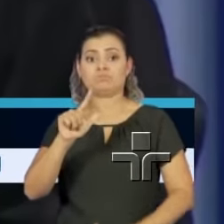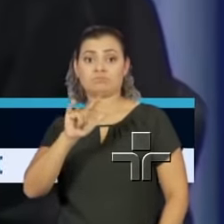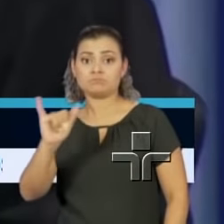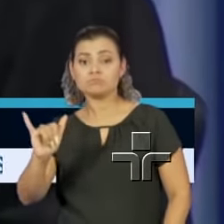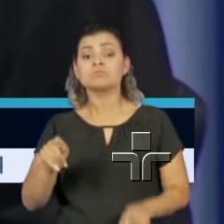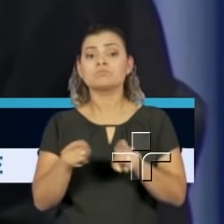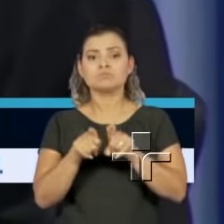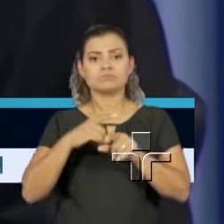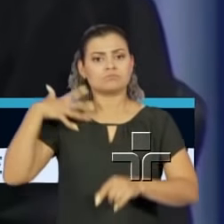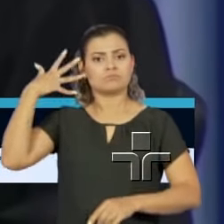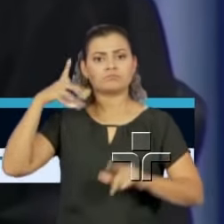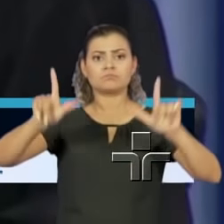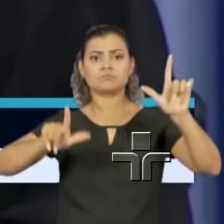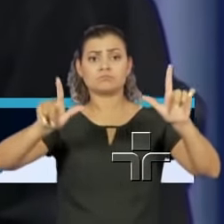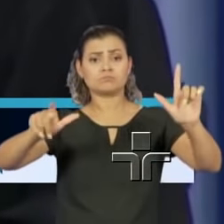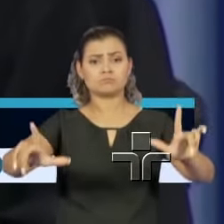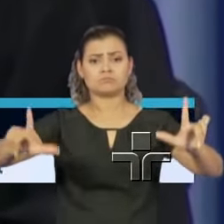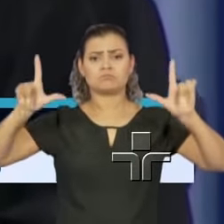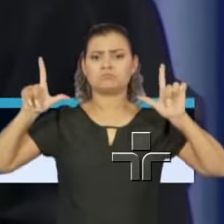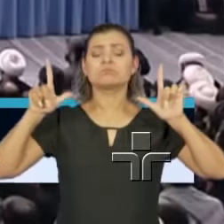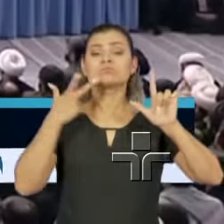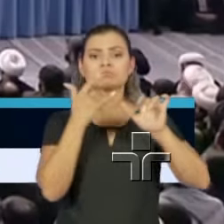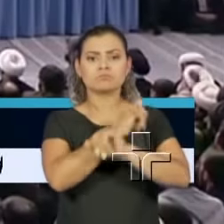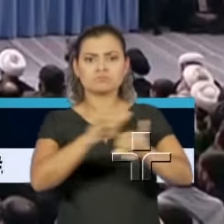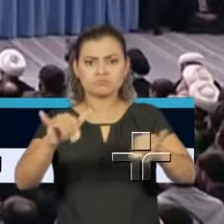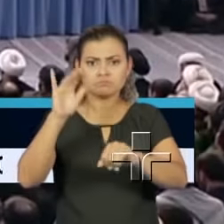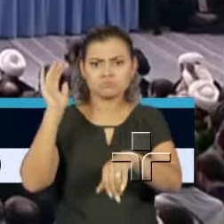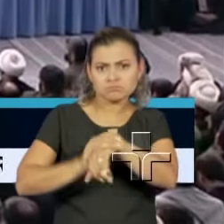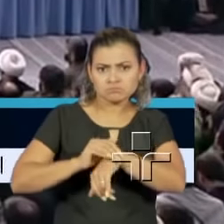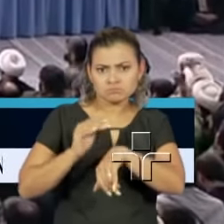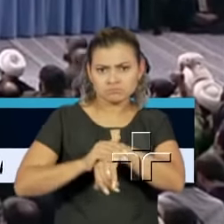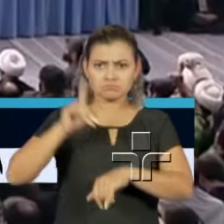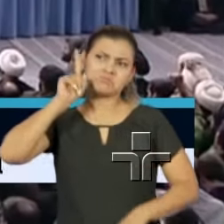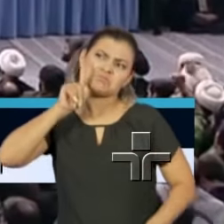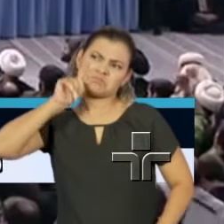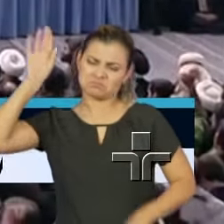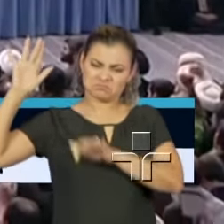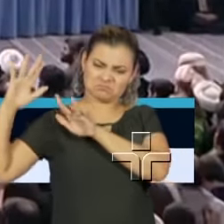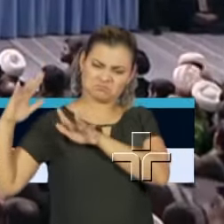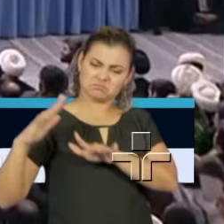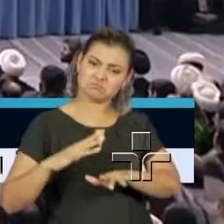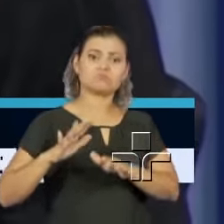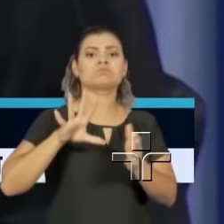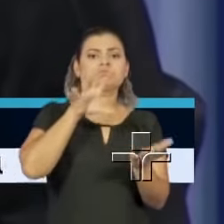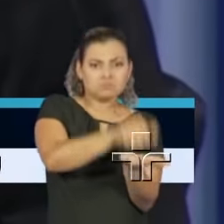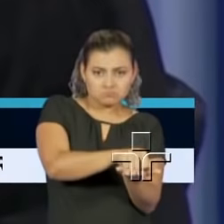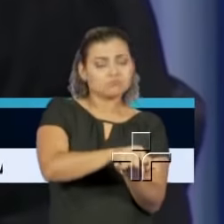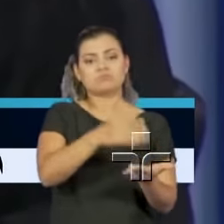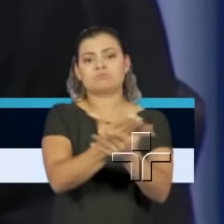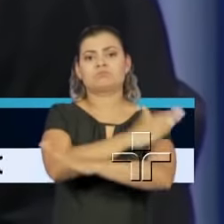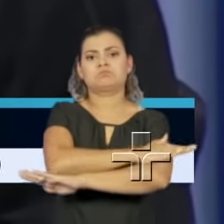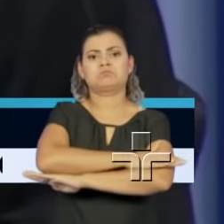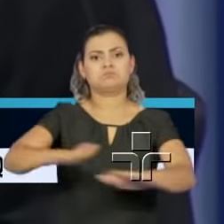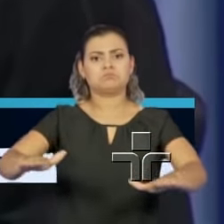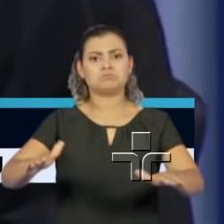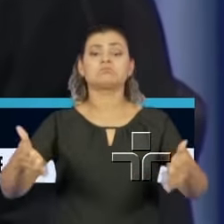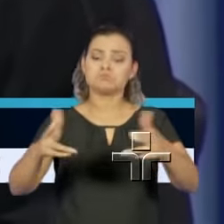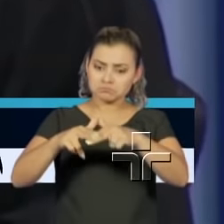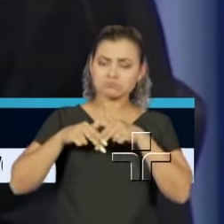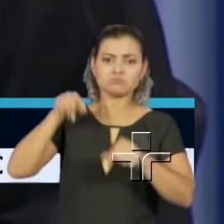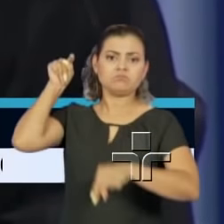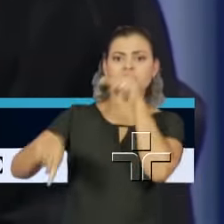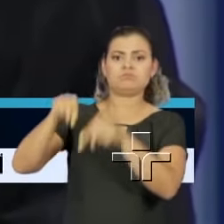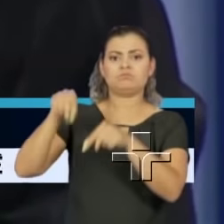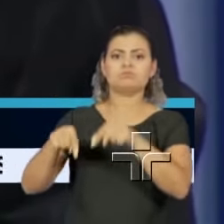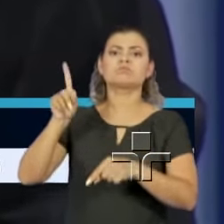discurso transmitido pela TV estatal, disse que a presença das forças americanas na região tem que acabar e que a operação foi um tapa